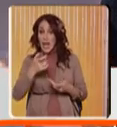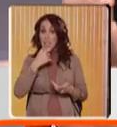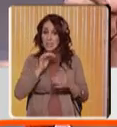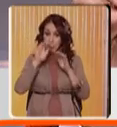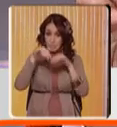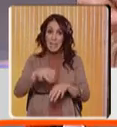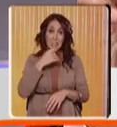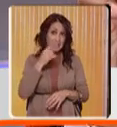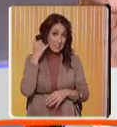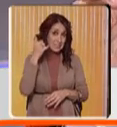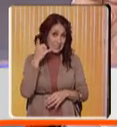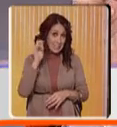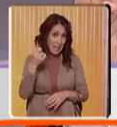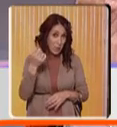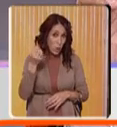ligado.